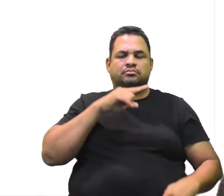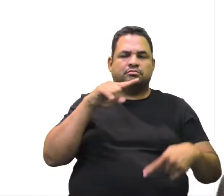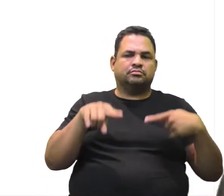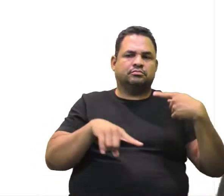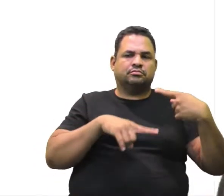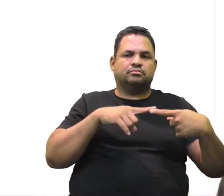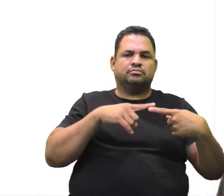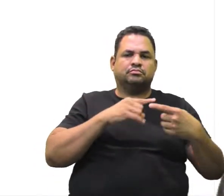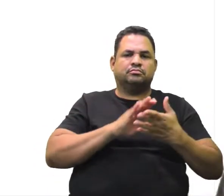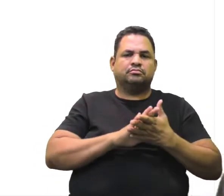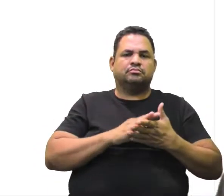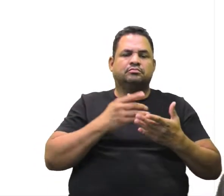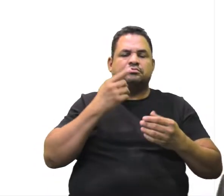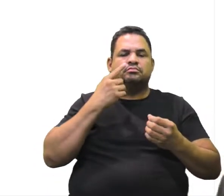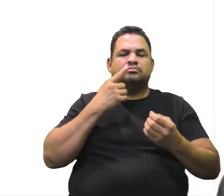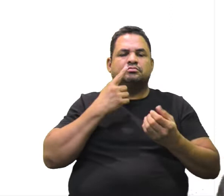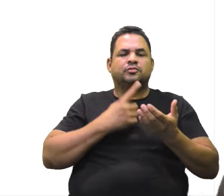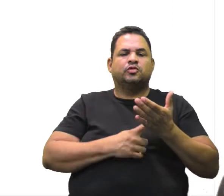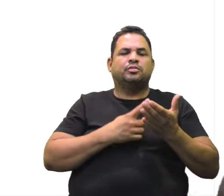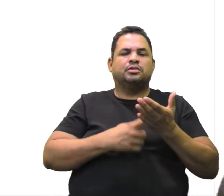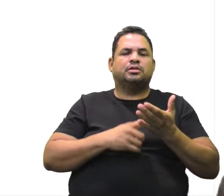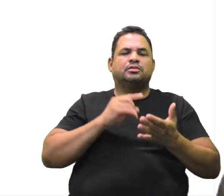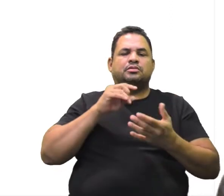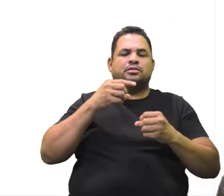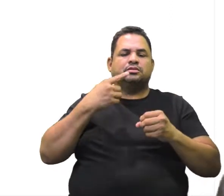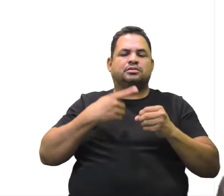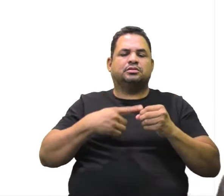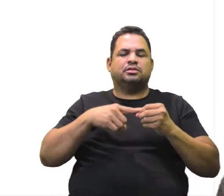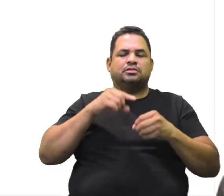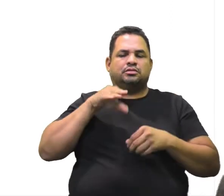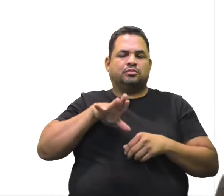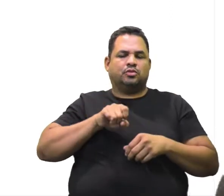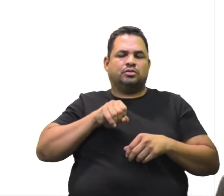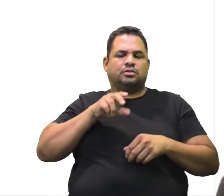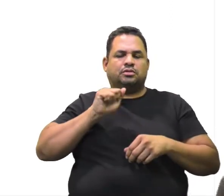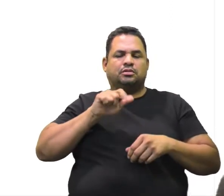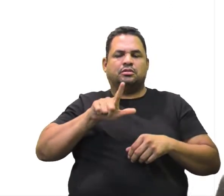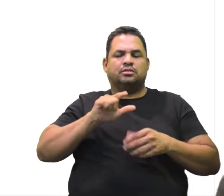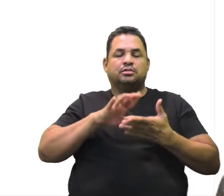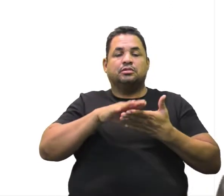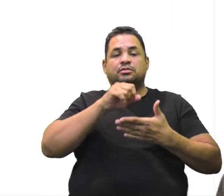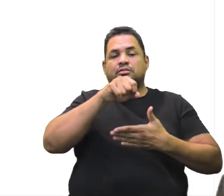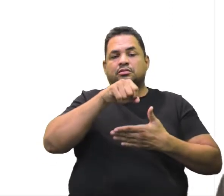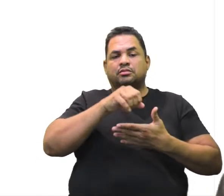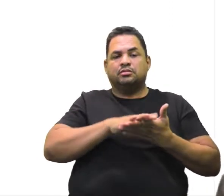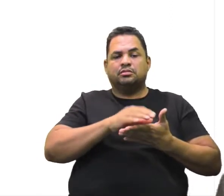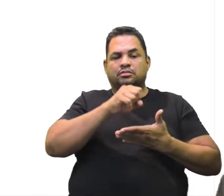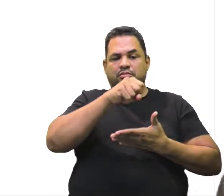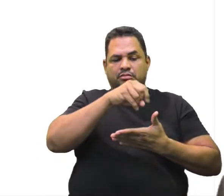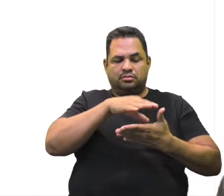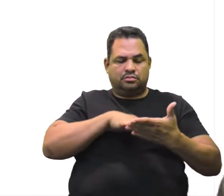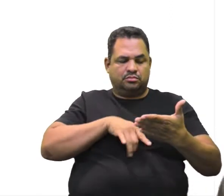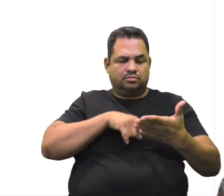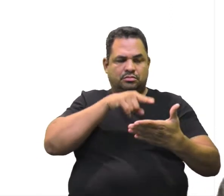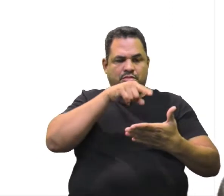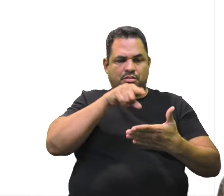objetivo lá do Protocolo de Montreal? Se você assinalou a alternativa